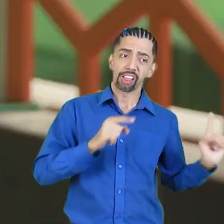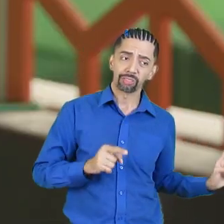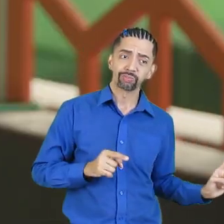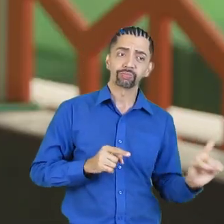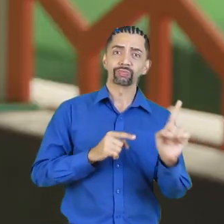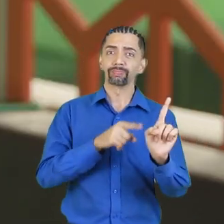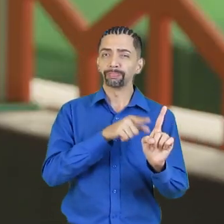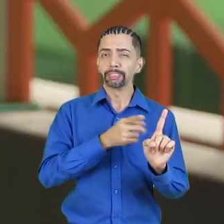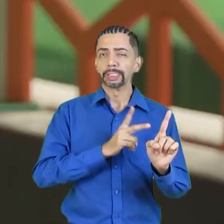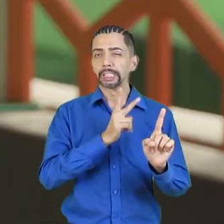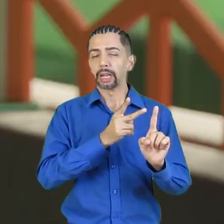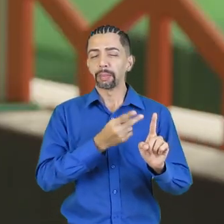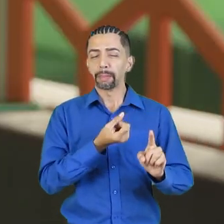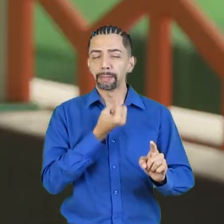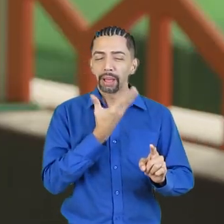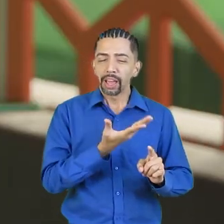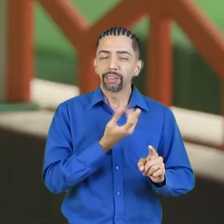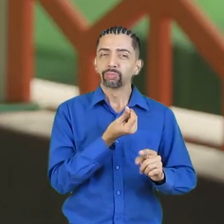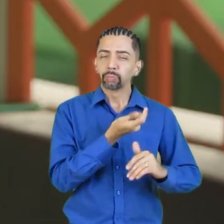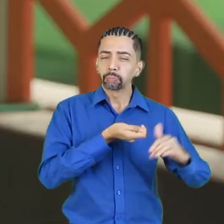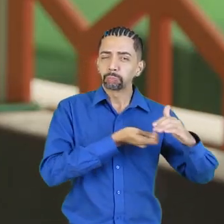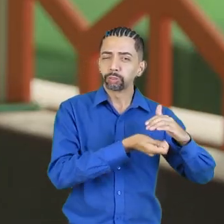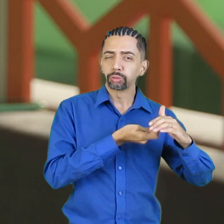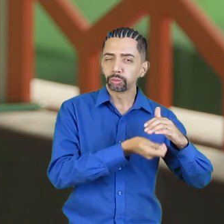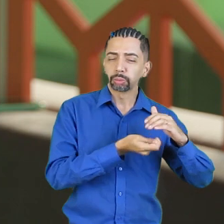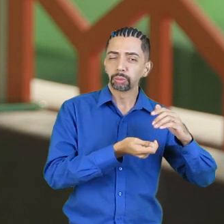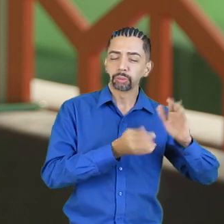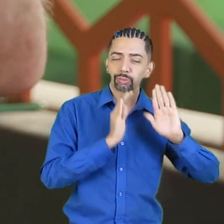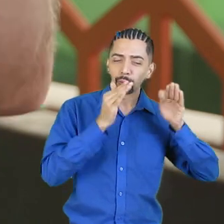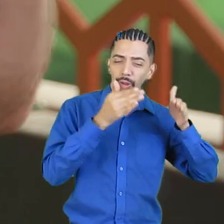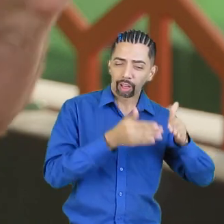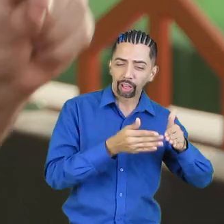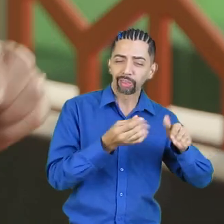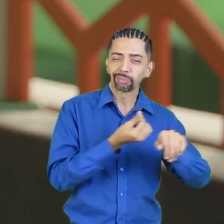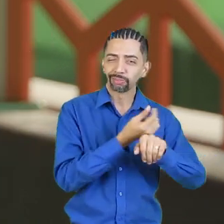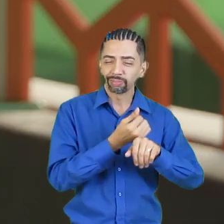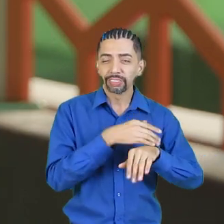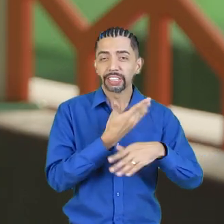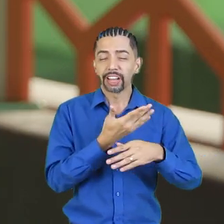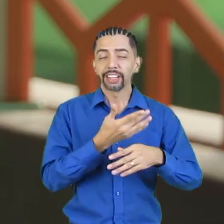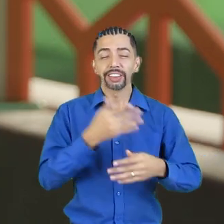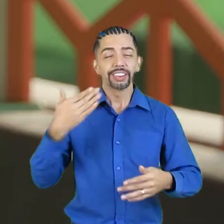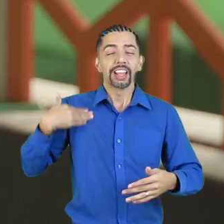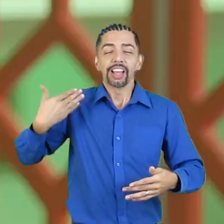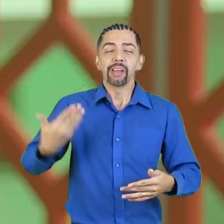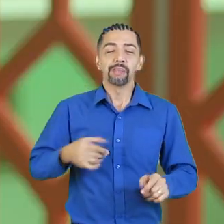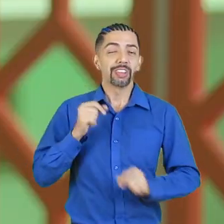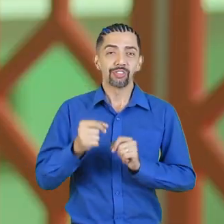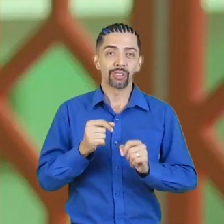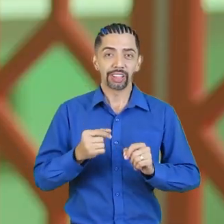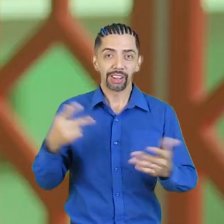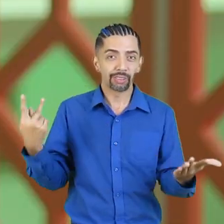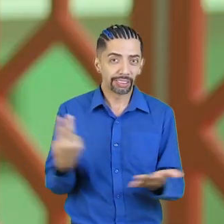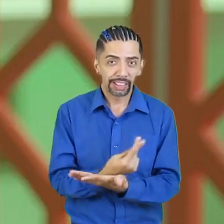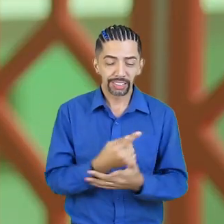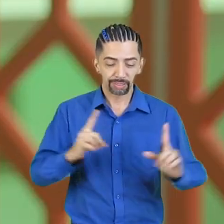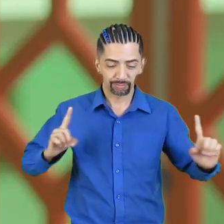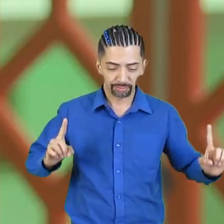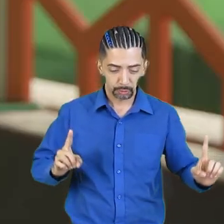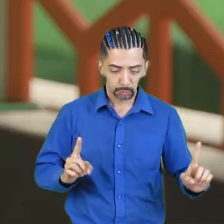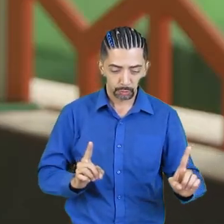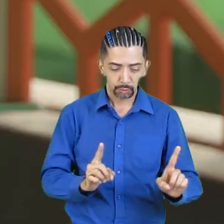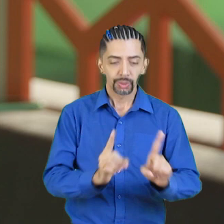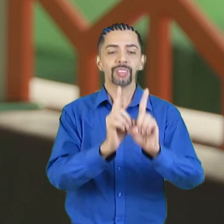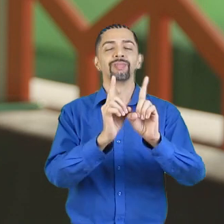dia resolveram se juntar. Agora se tornaram um casal. Um novo padrão de vida tem que ser